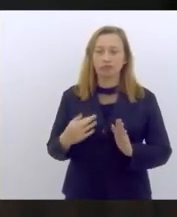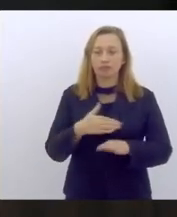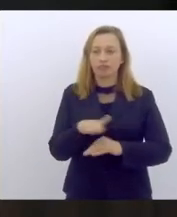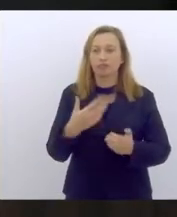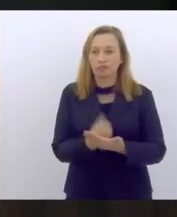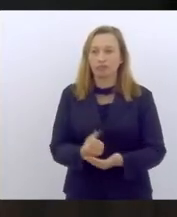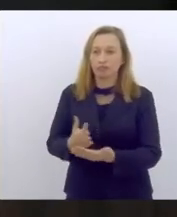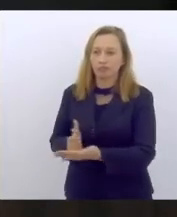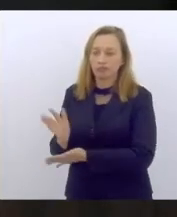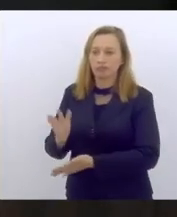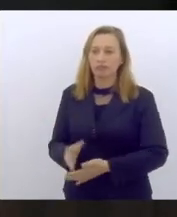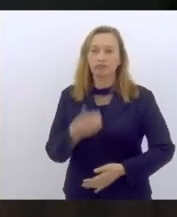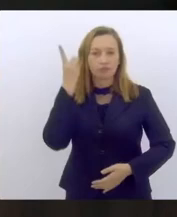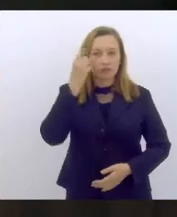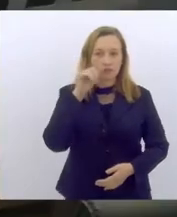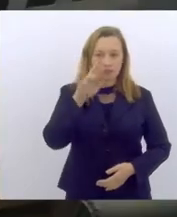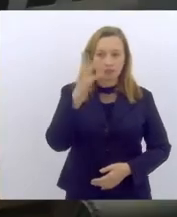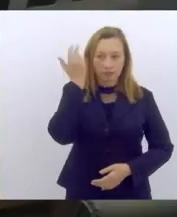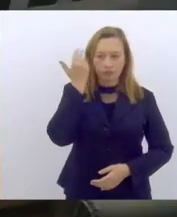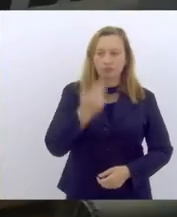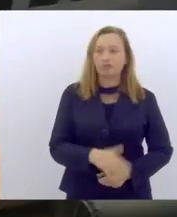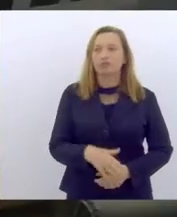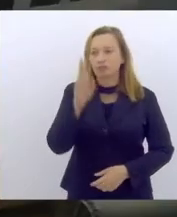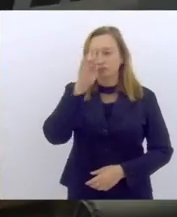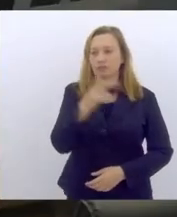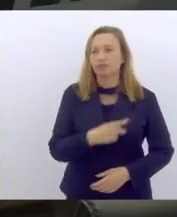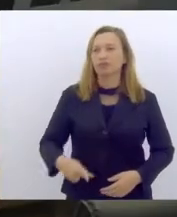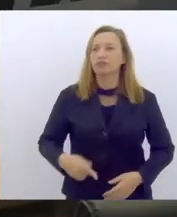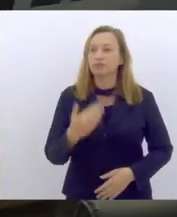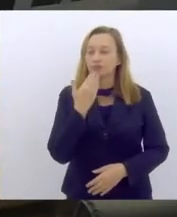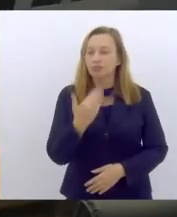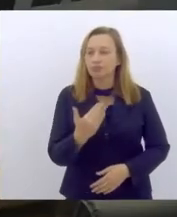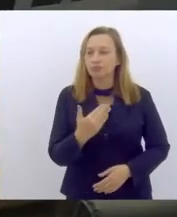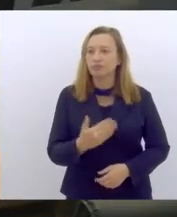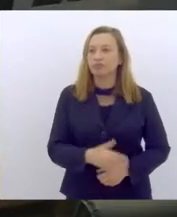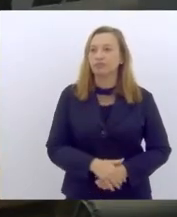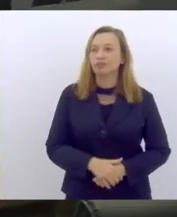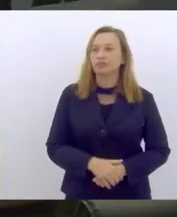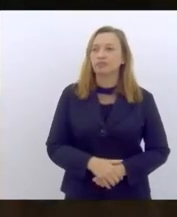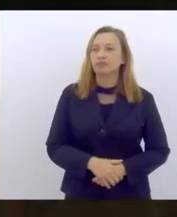Está aprovado Deputado Eliomar senhor presidente eu queria solicitar